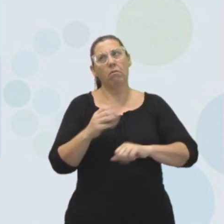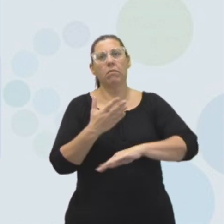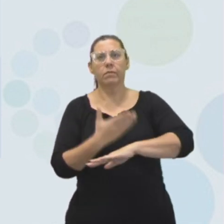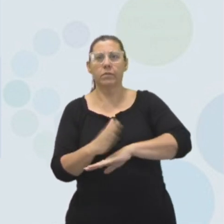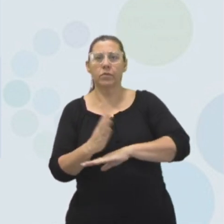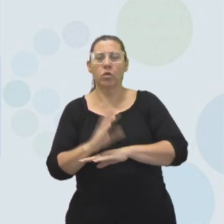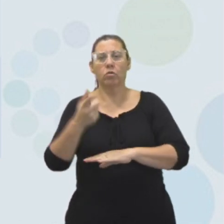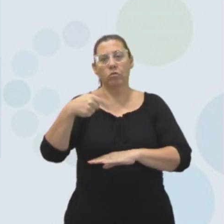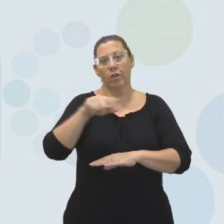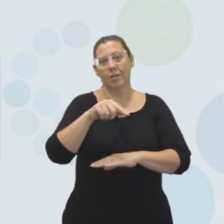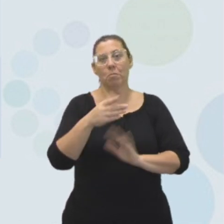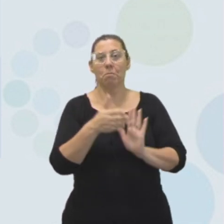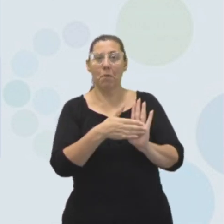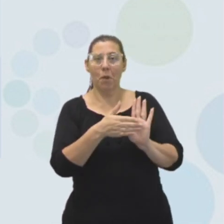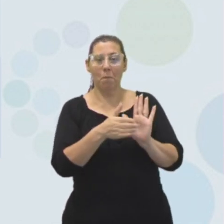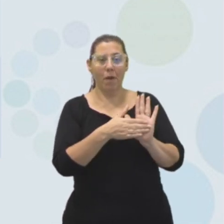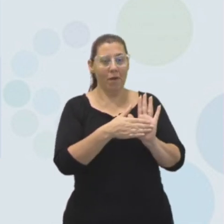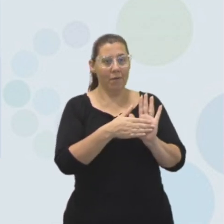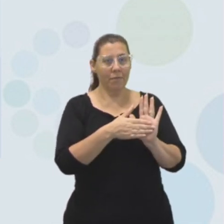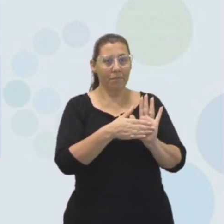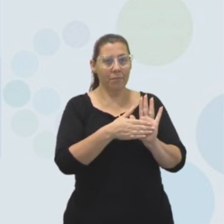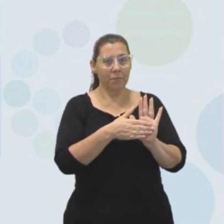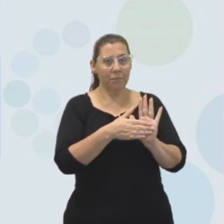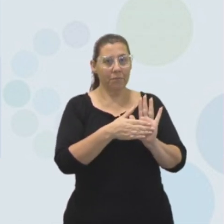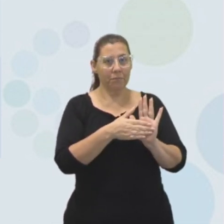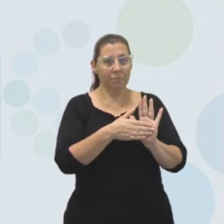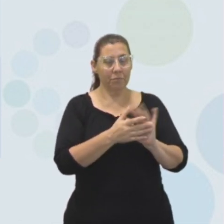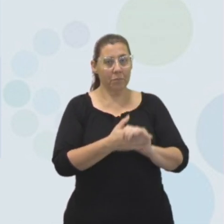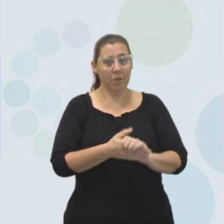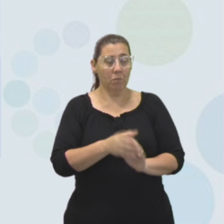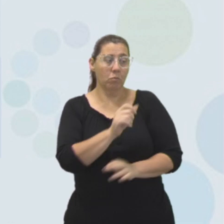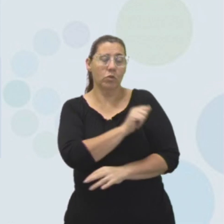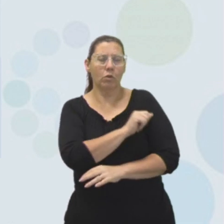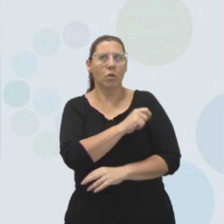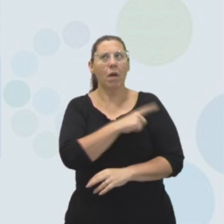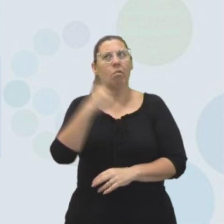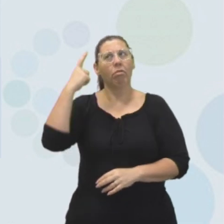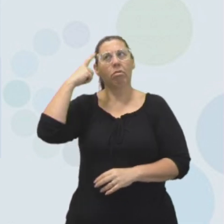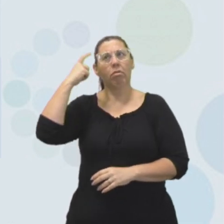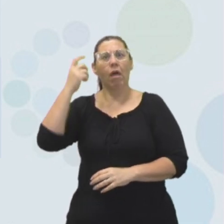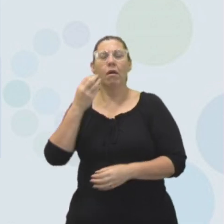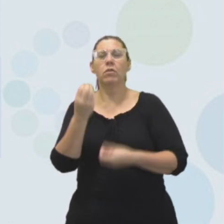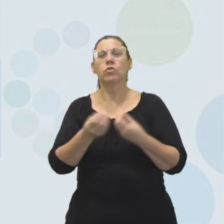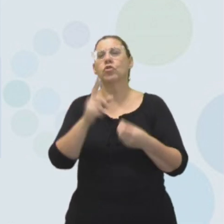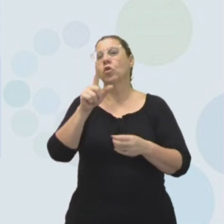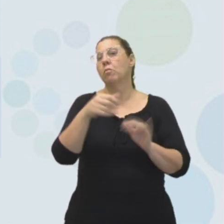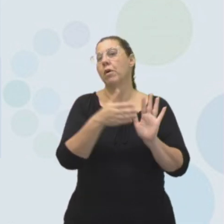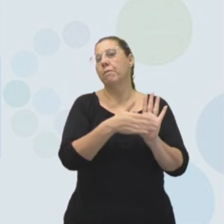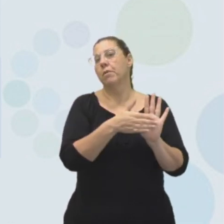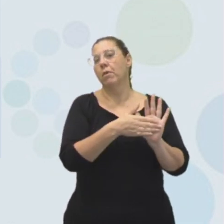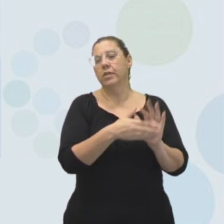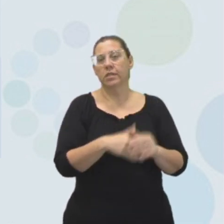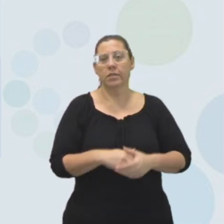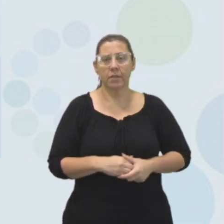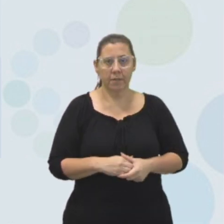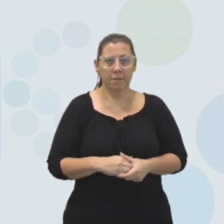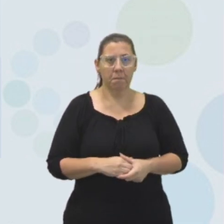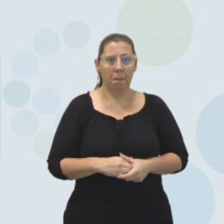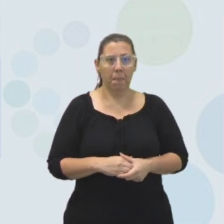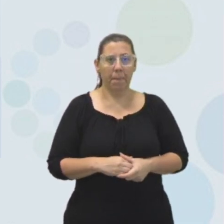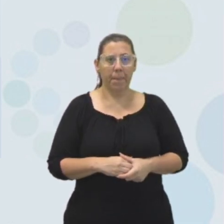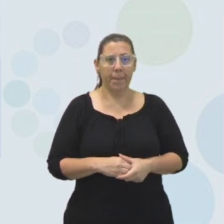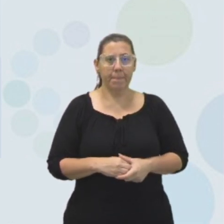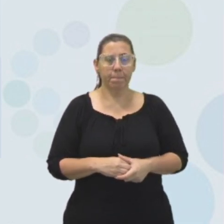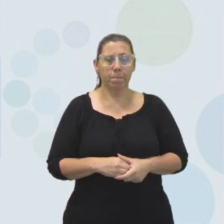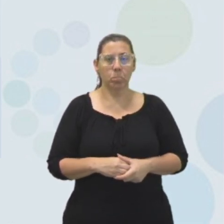nós estamos propondo, para os estudantes terem uma ideia como seria essa proposta, né? Vídeos